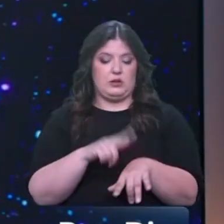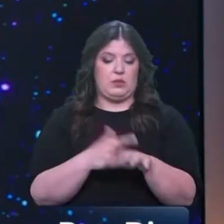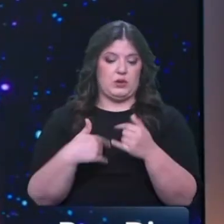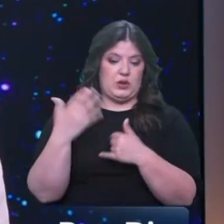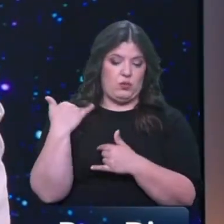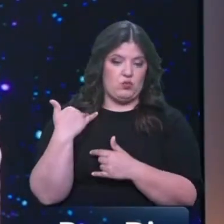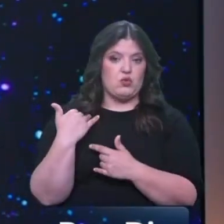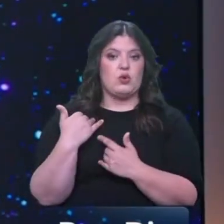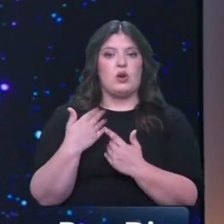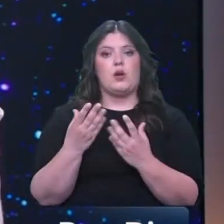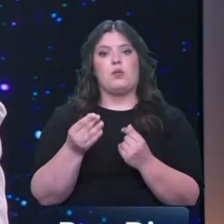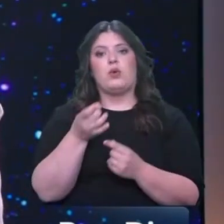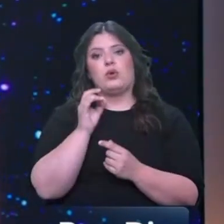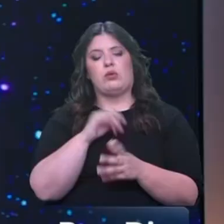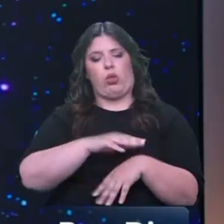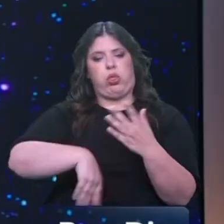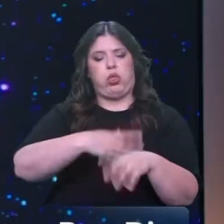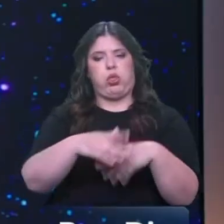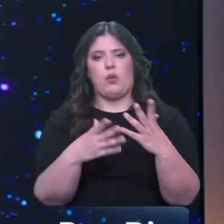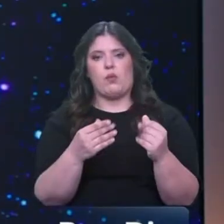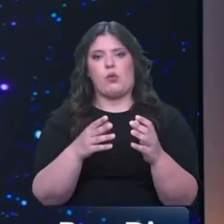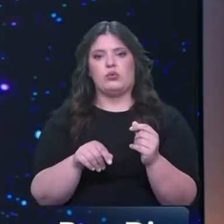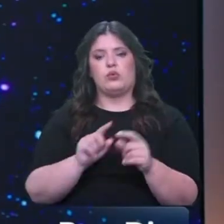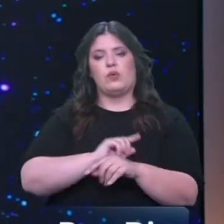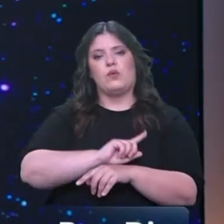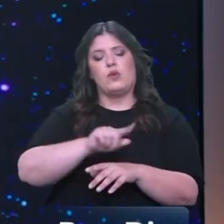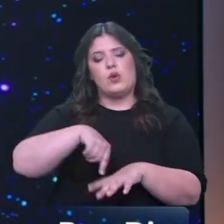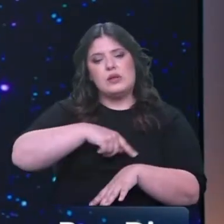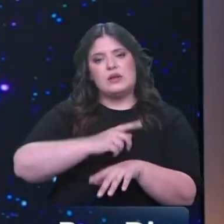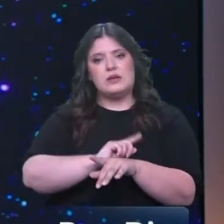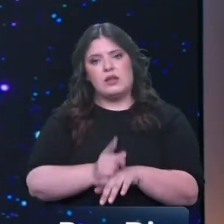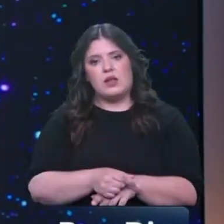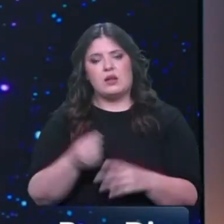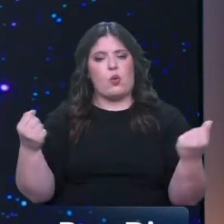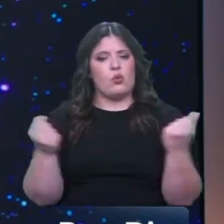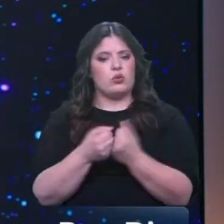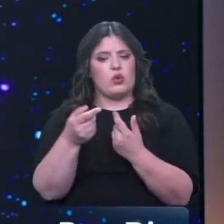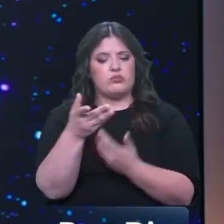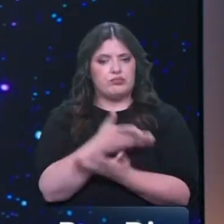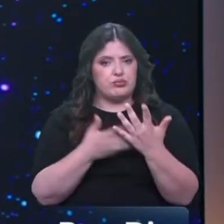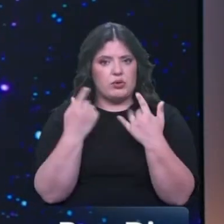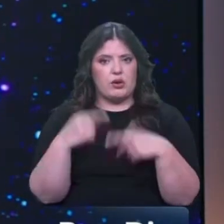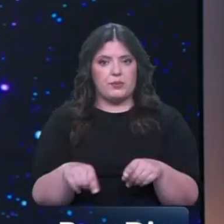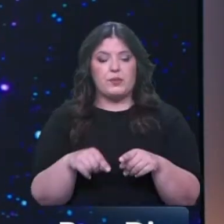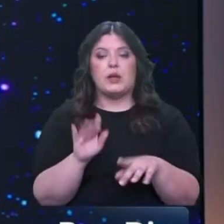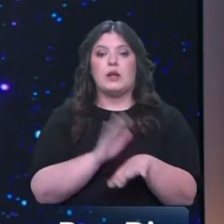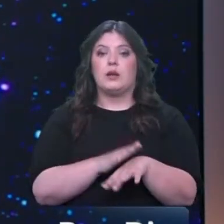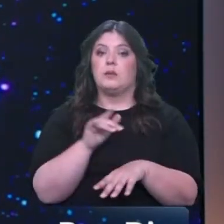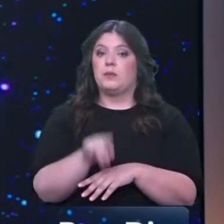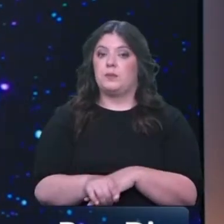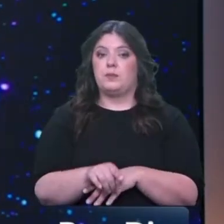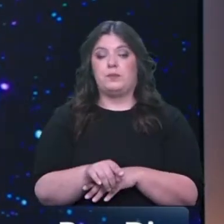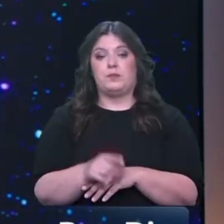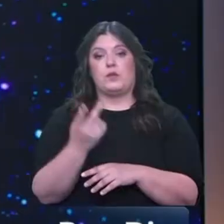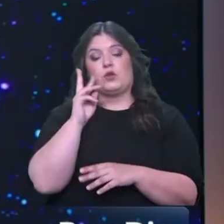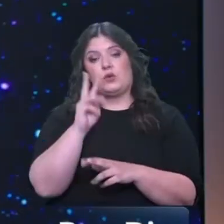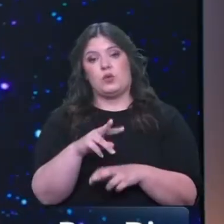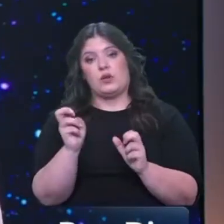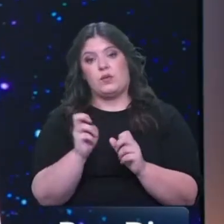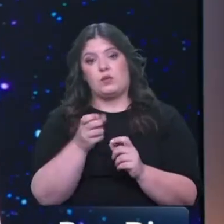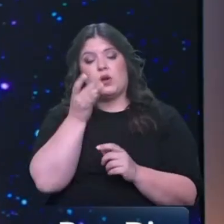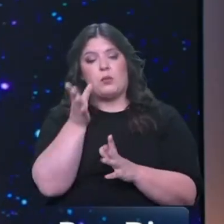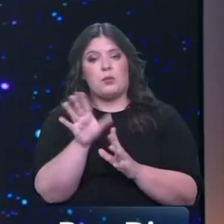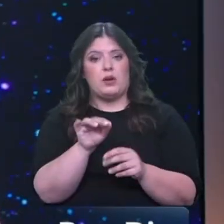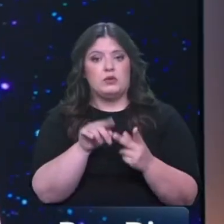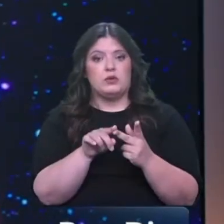tempos era tudo muito mais turbulento, com velocidades de rotação muito mais elevadas, com colisões entre galáxias e, portanto, encontrávamos galáxias rodar muito mais